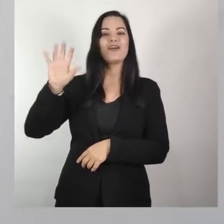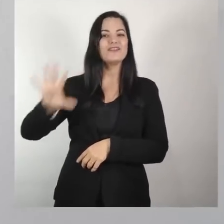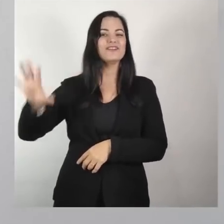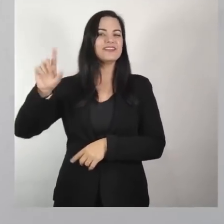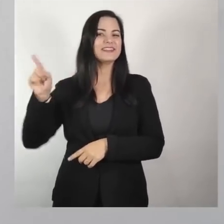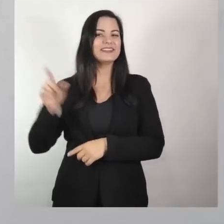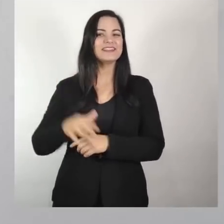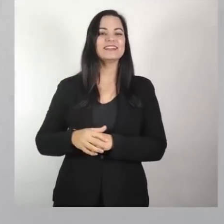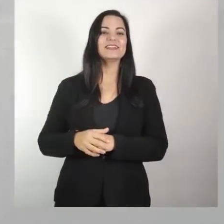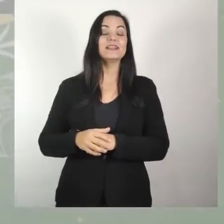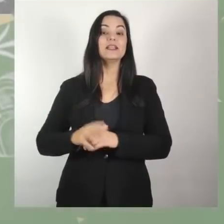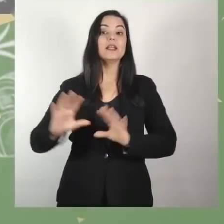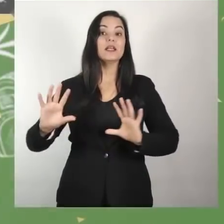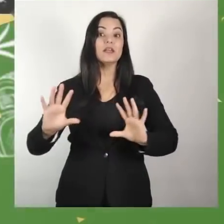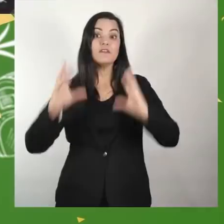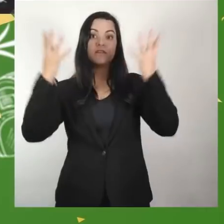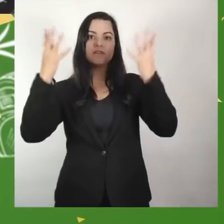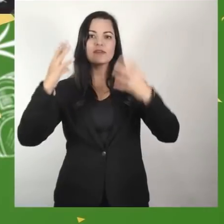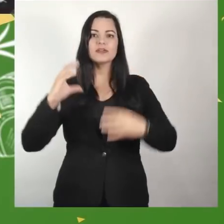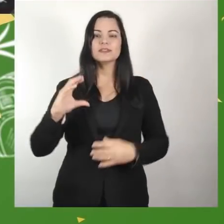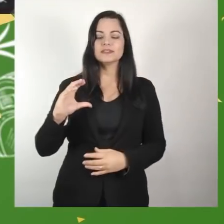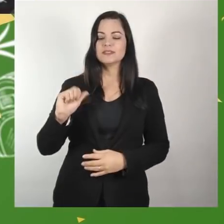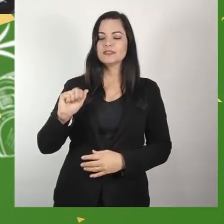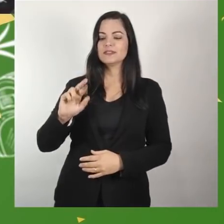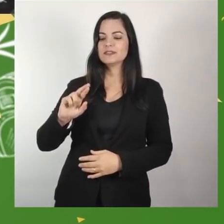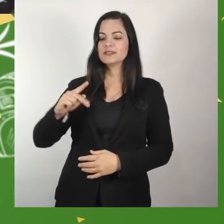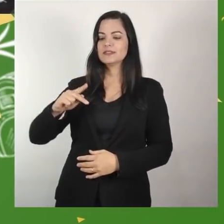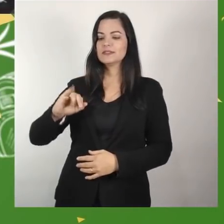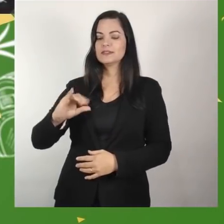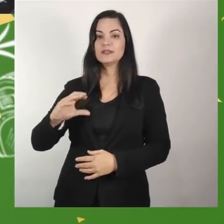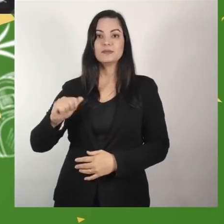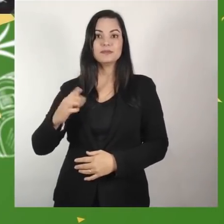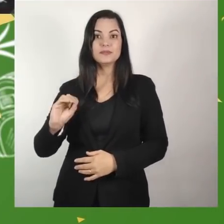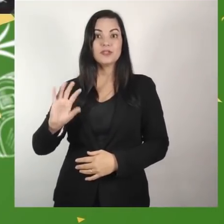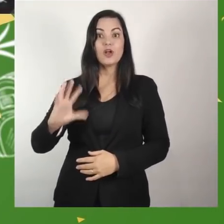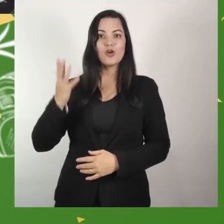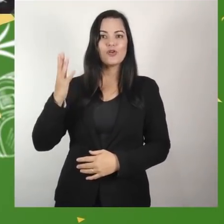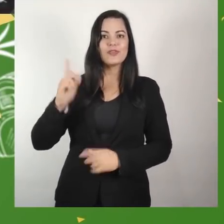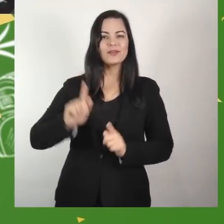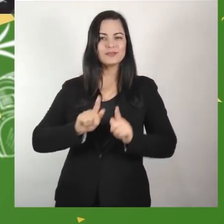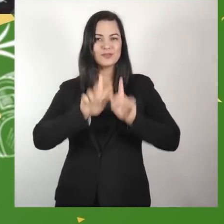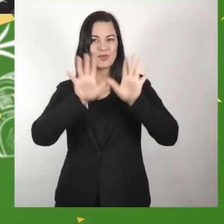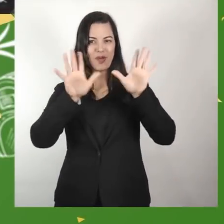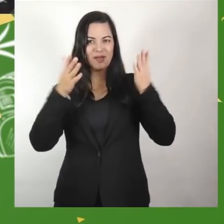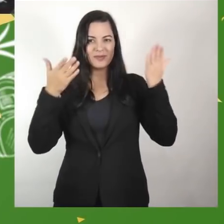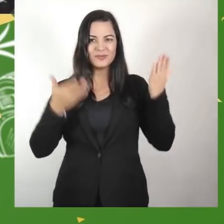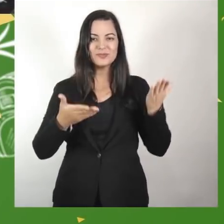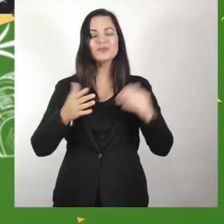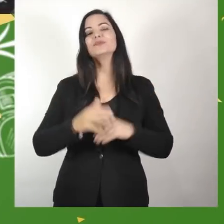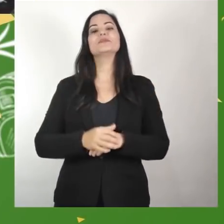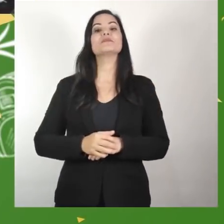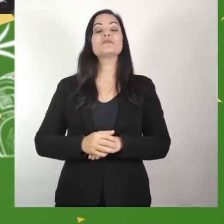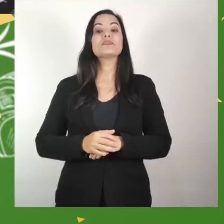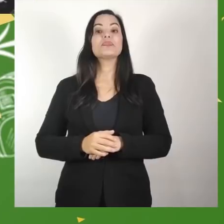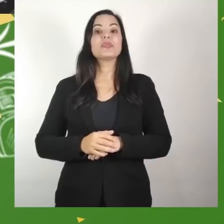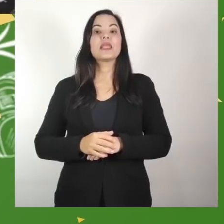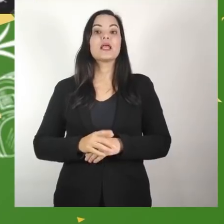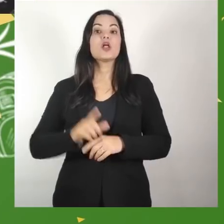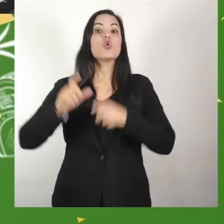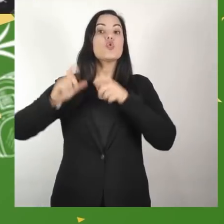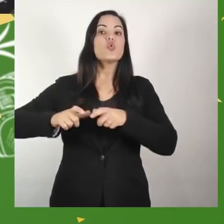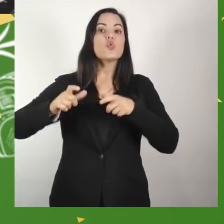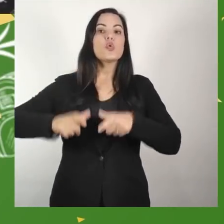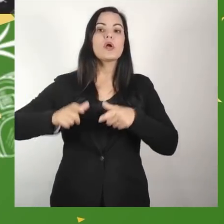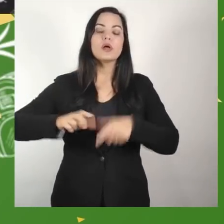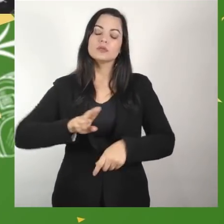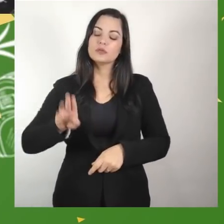te mostrar. A Festa da Carpição, que acontece na região de Bom Sucesso, ela é uma manifestação